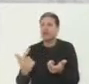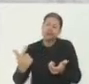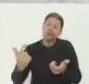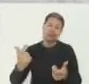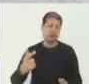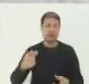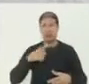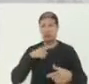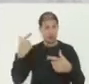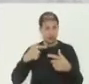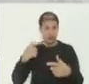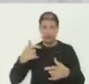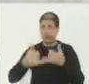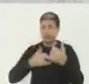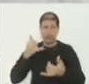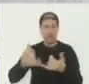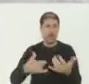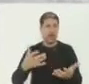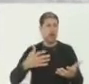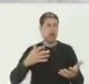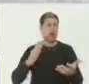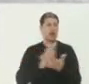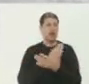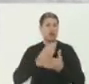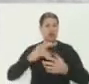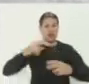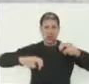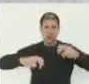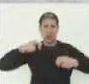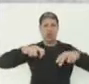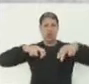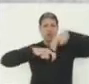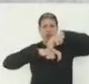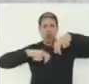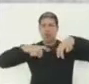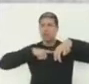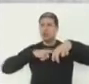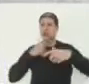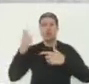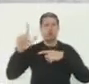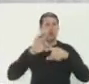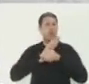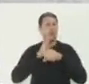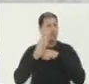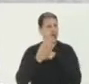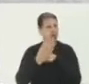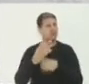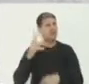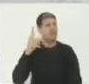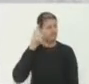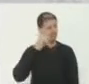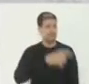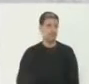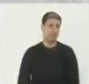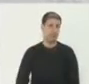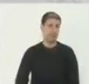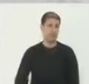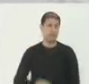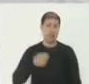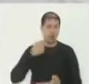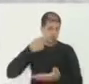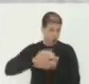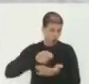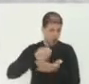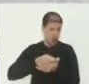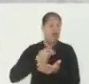brincar em alguns brinquedos que tem outros bairros é uma situação difícil e quem é cobrado lá na ponta da